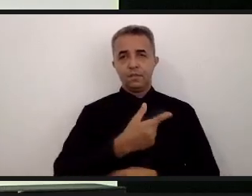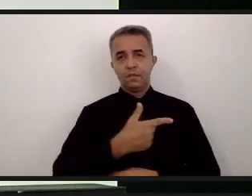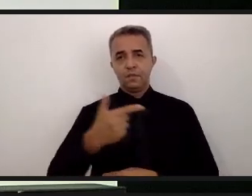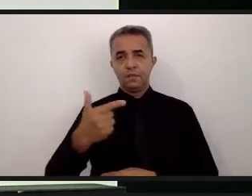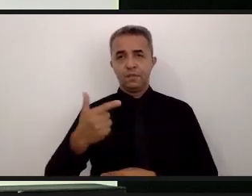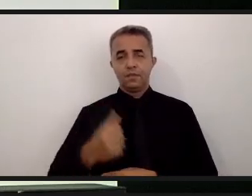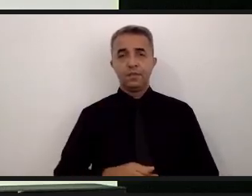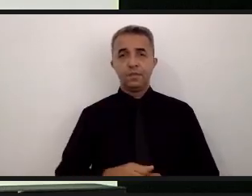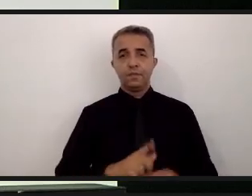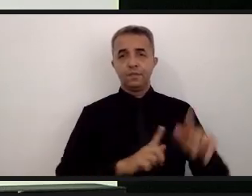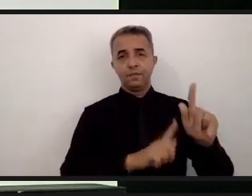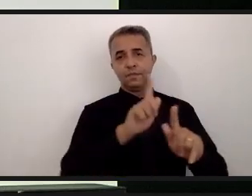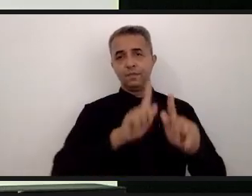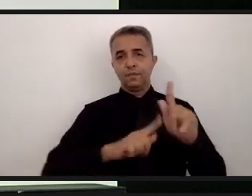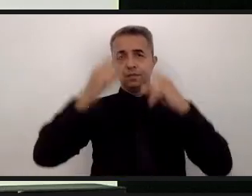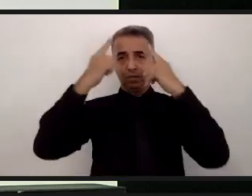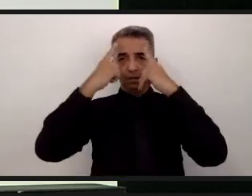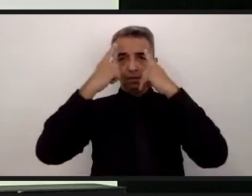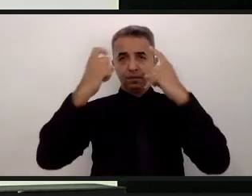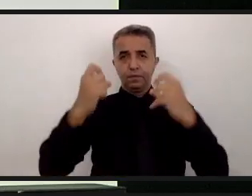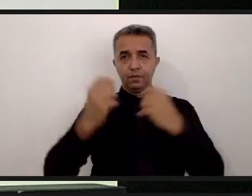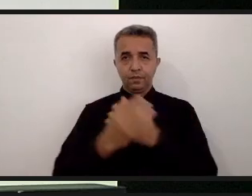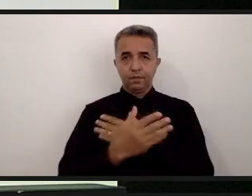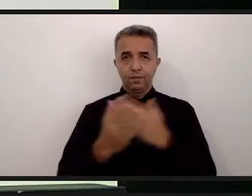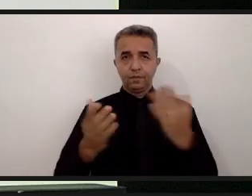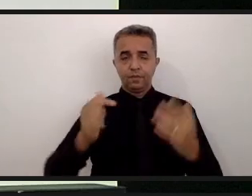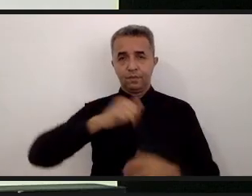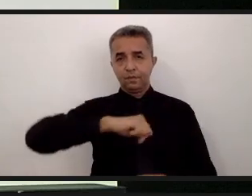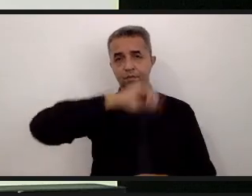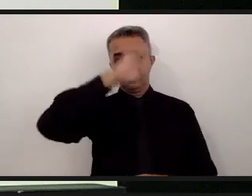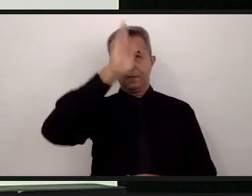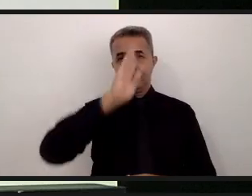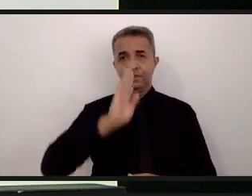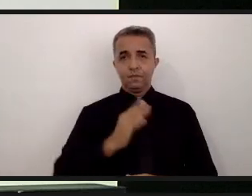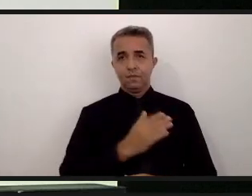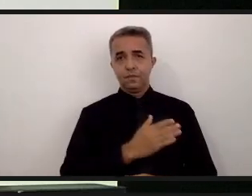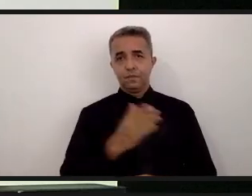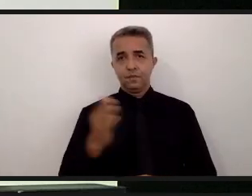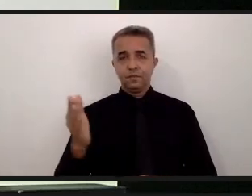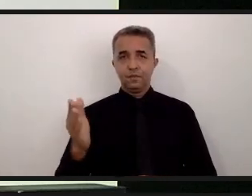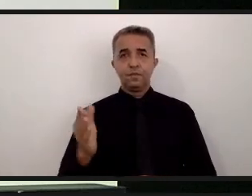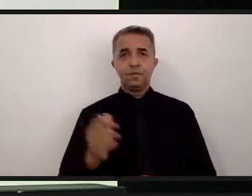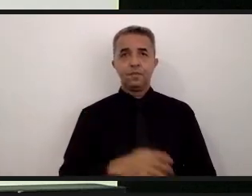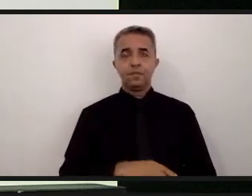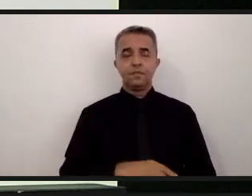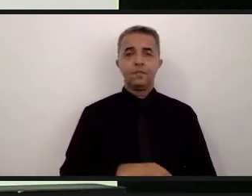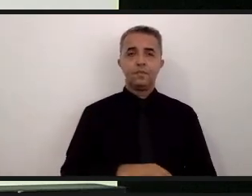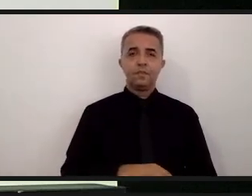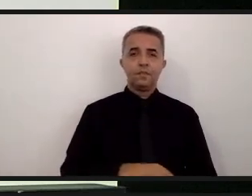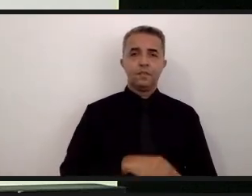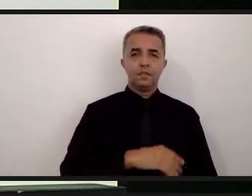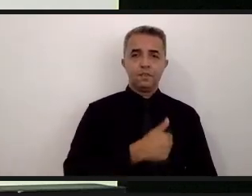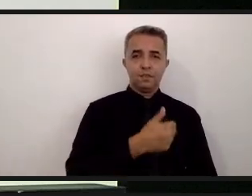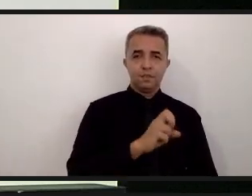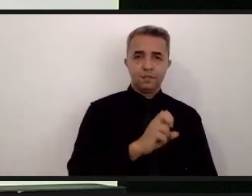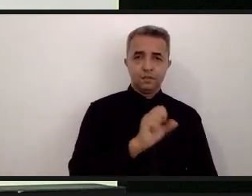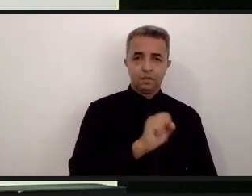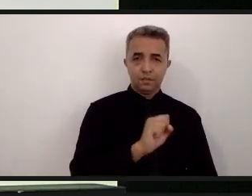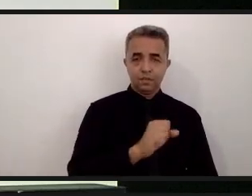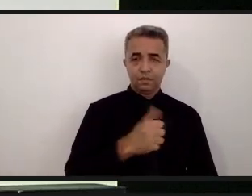de violência, pasmem, no Brasil, a cada 15 segundos, uma mulher é